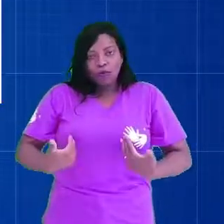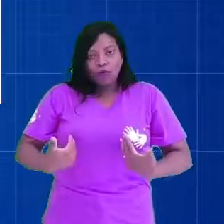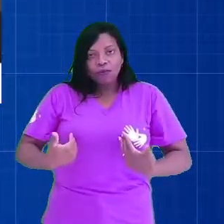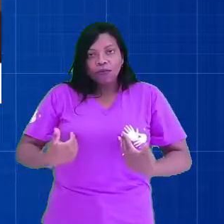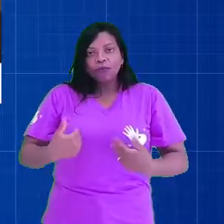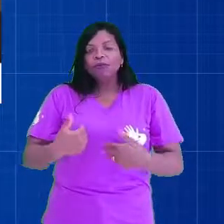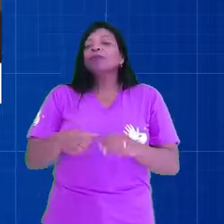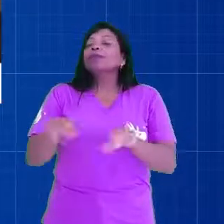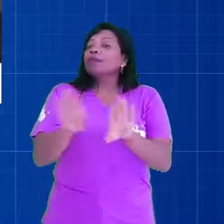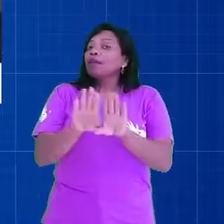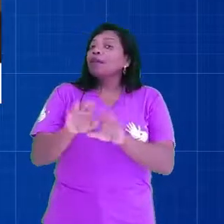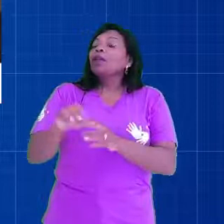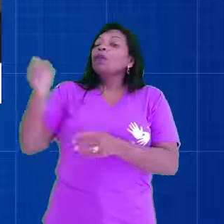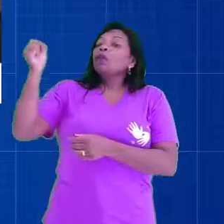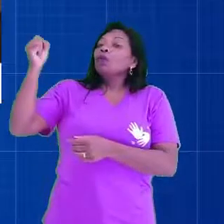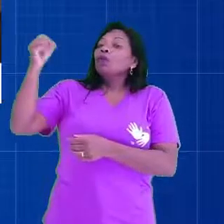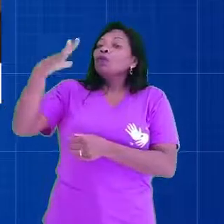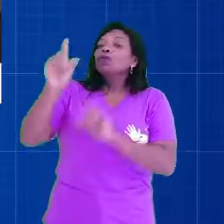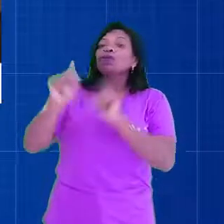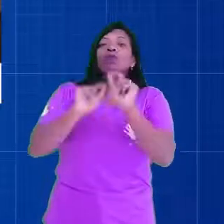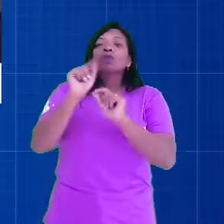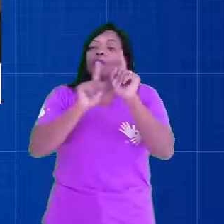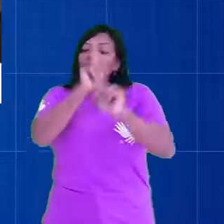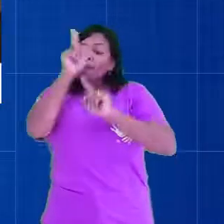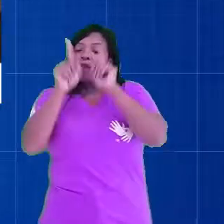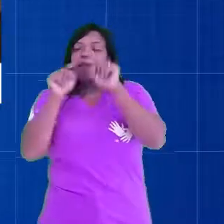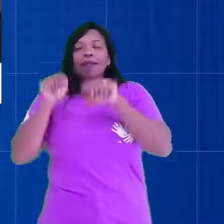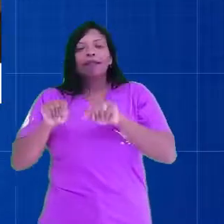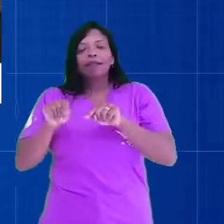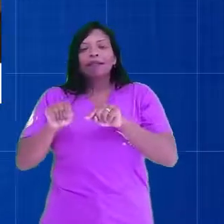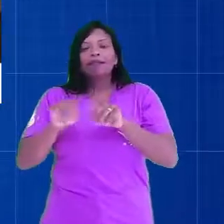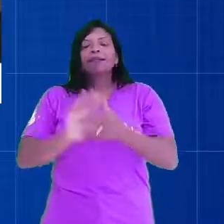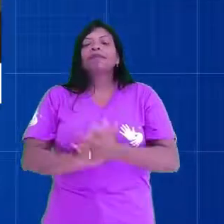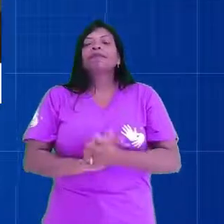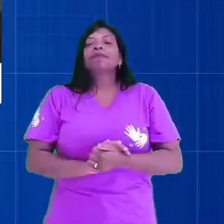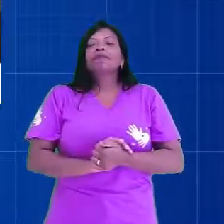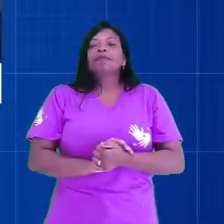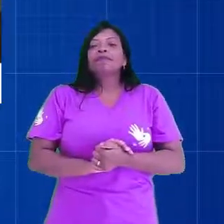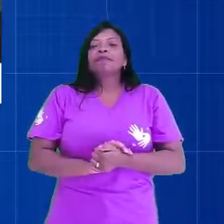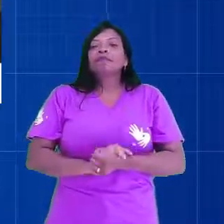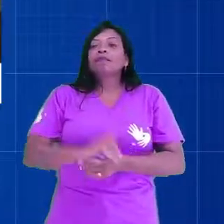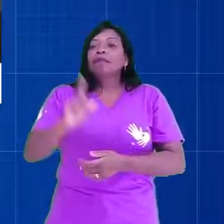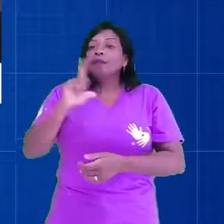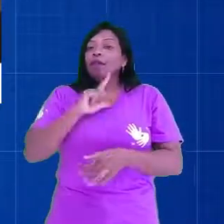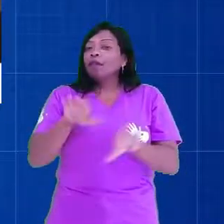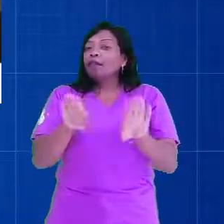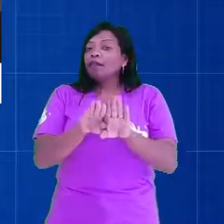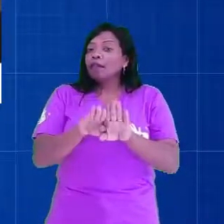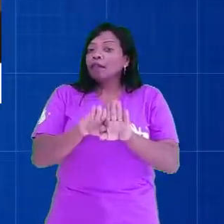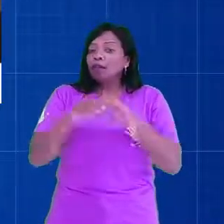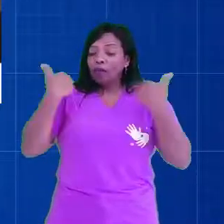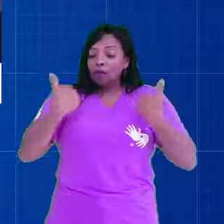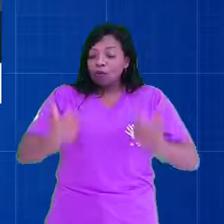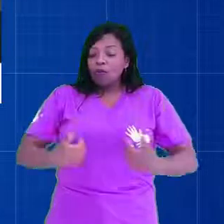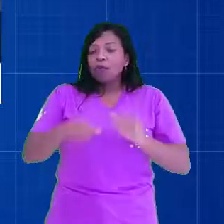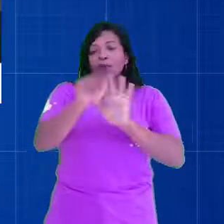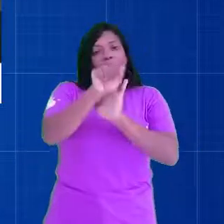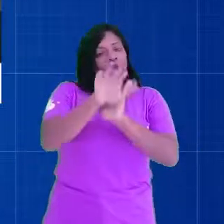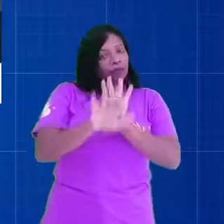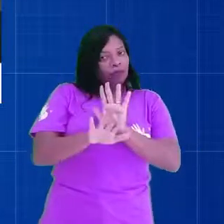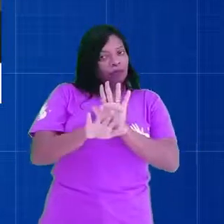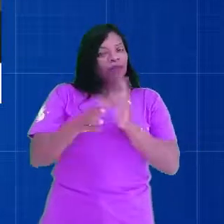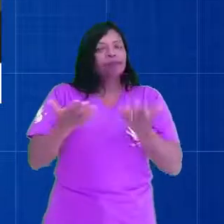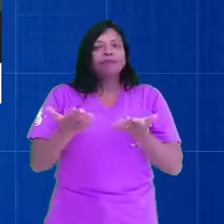artificial. E ali também outro exemplo, sombra e corpo. Olha que interessante essa ideia.